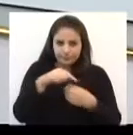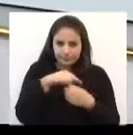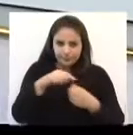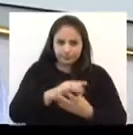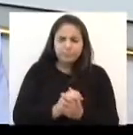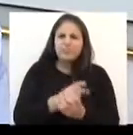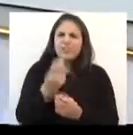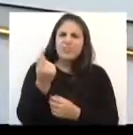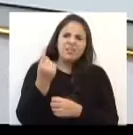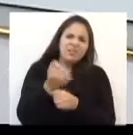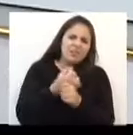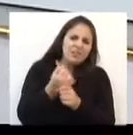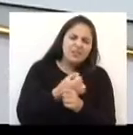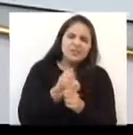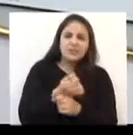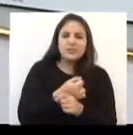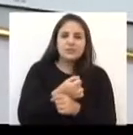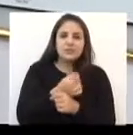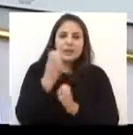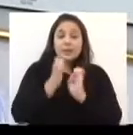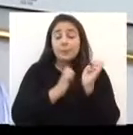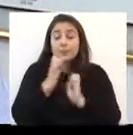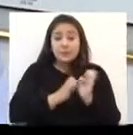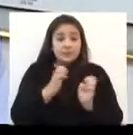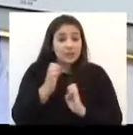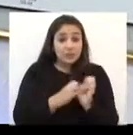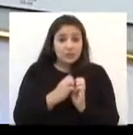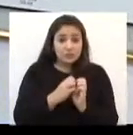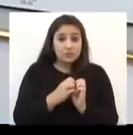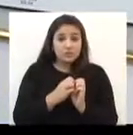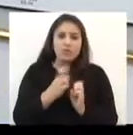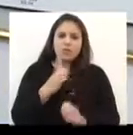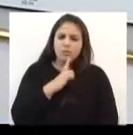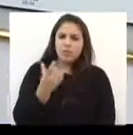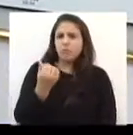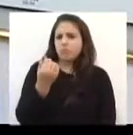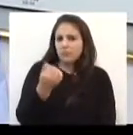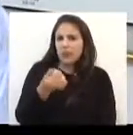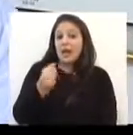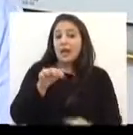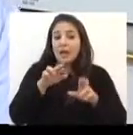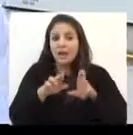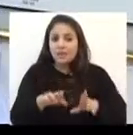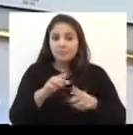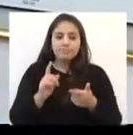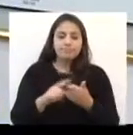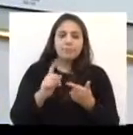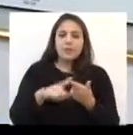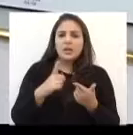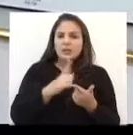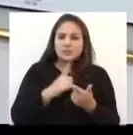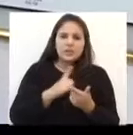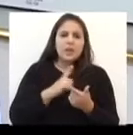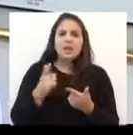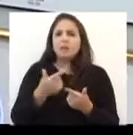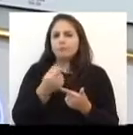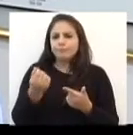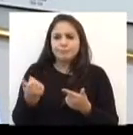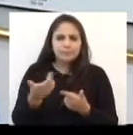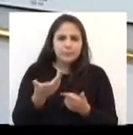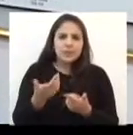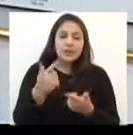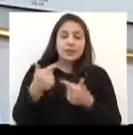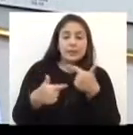Há muito tempo aí, empresários de grande porte aí ganham áreas, ganham algum tipo de sustentação, trabalho